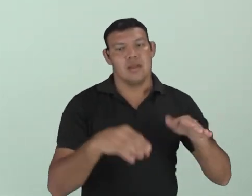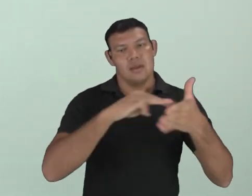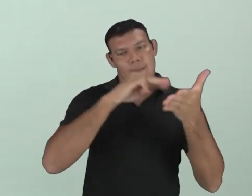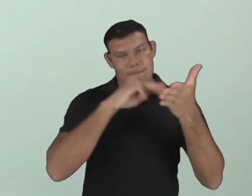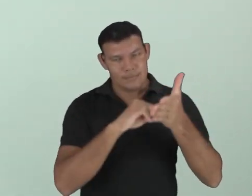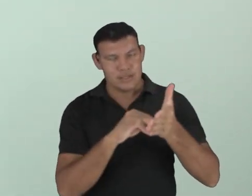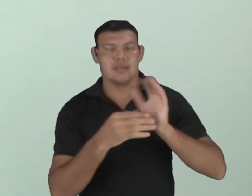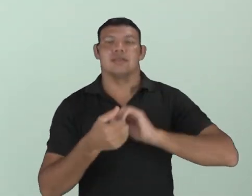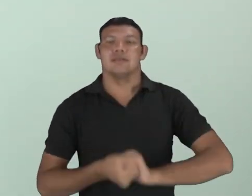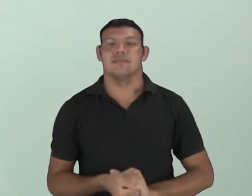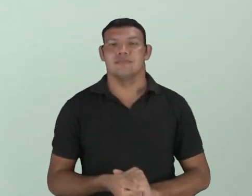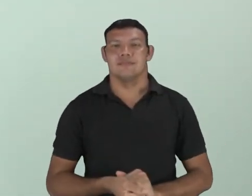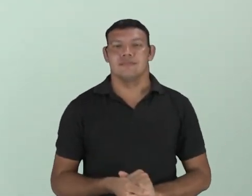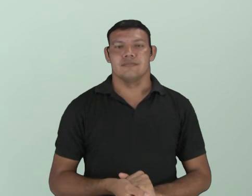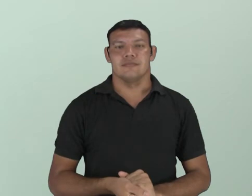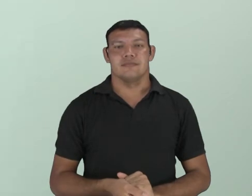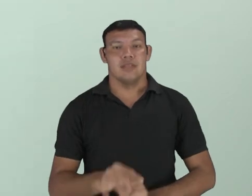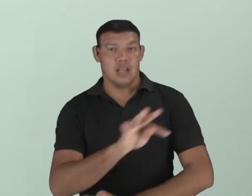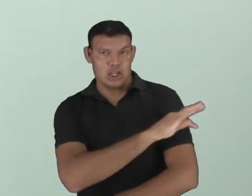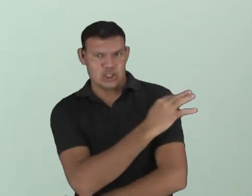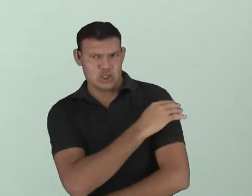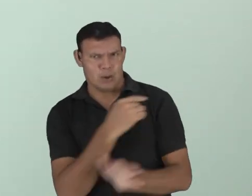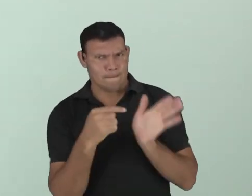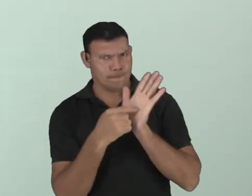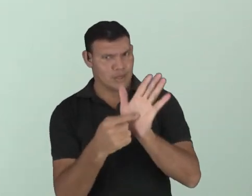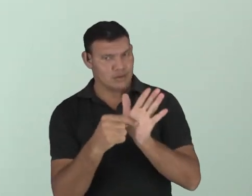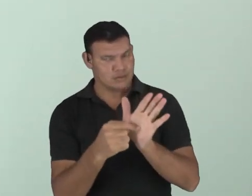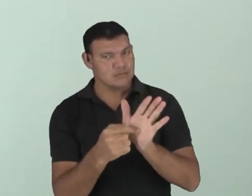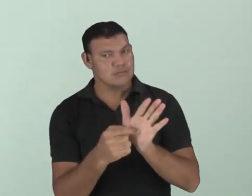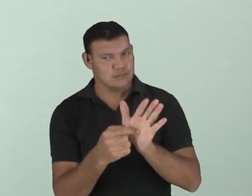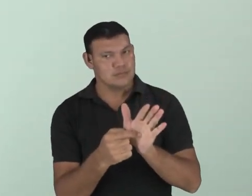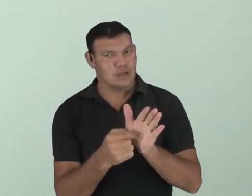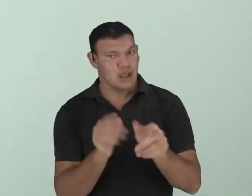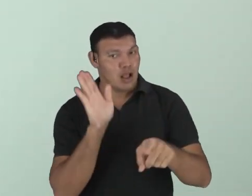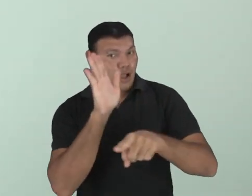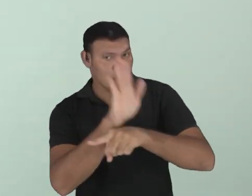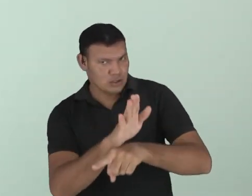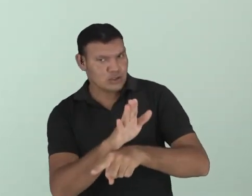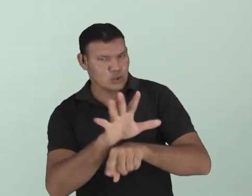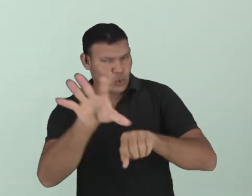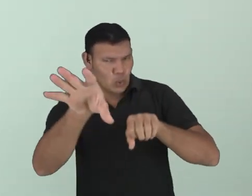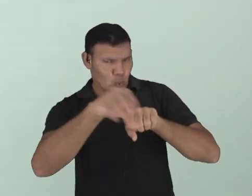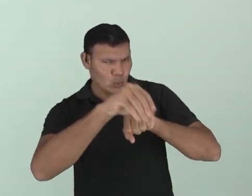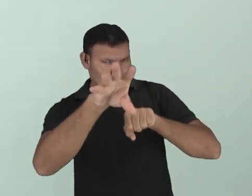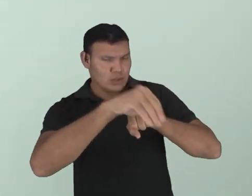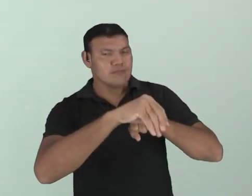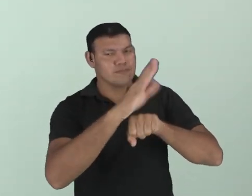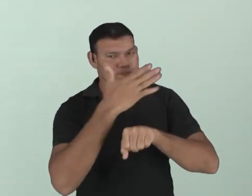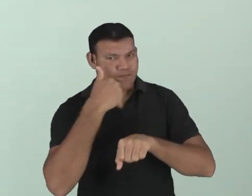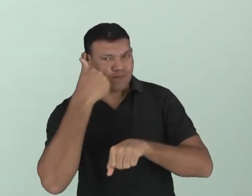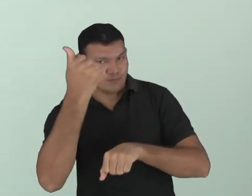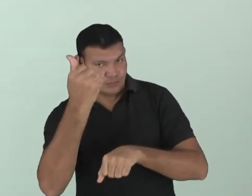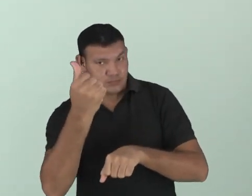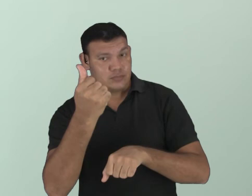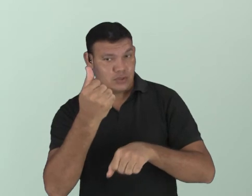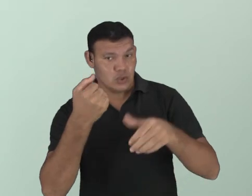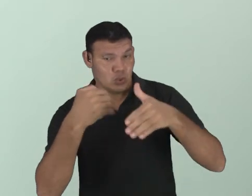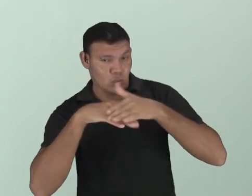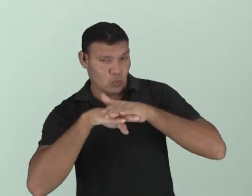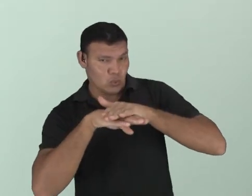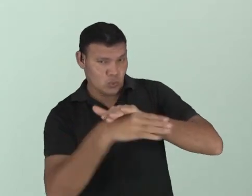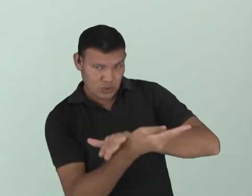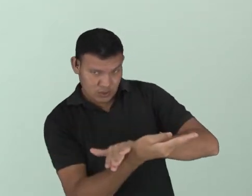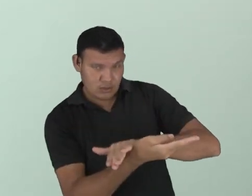dessas técnicas já colocadas aqui, o que vai te ajudar, por exemplo, a reter conteúdo, a melhorar os teus